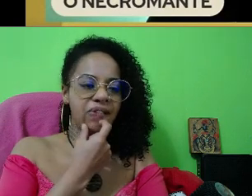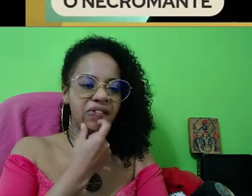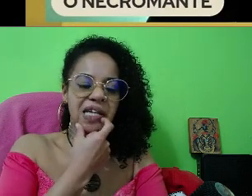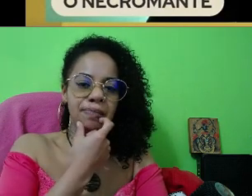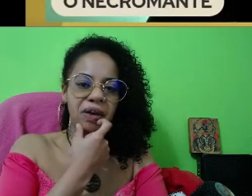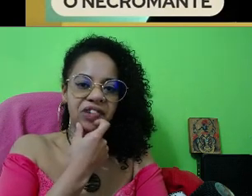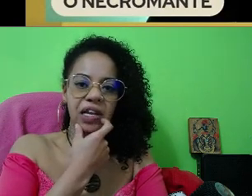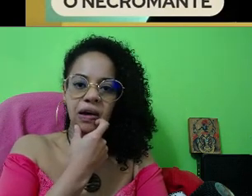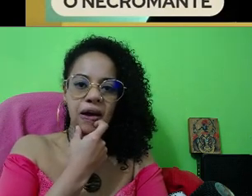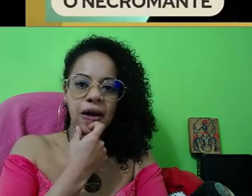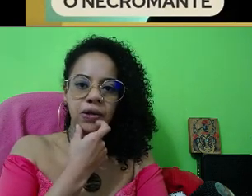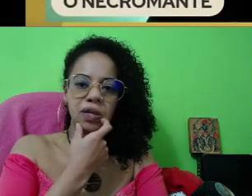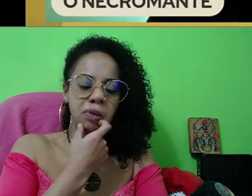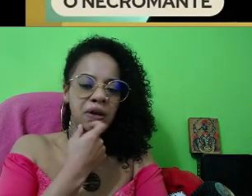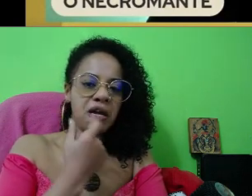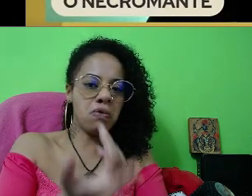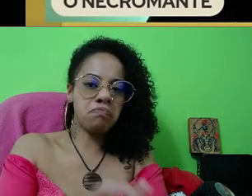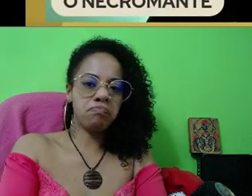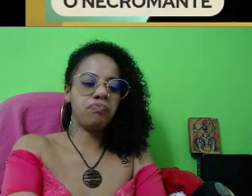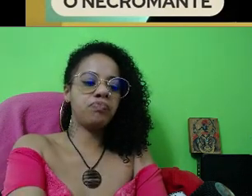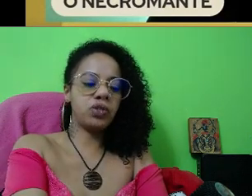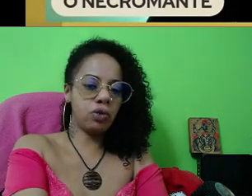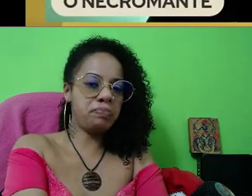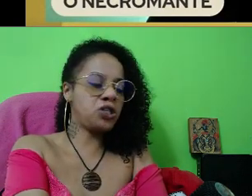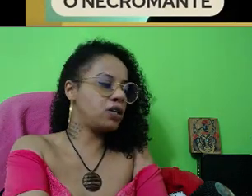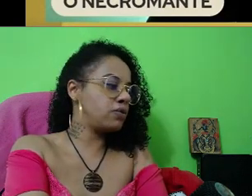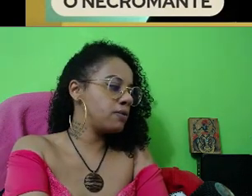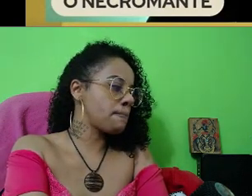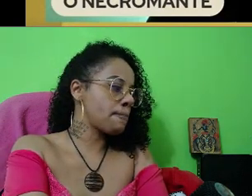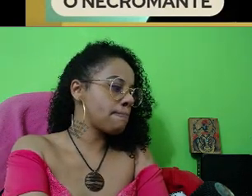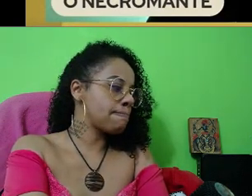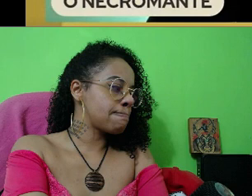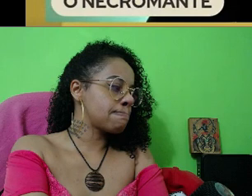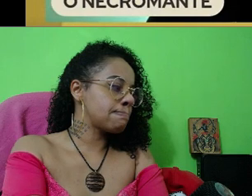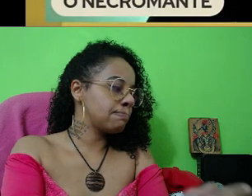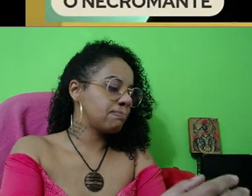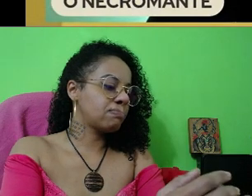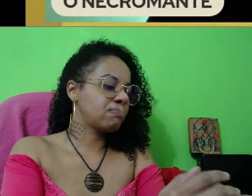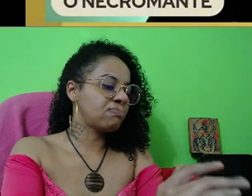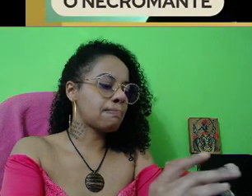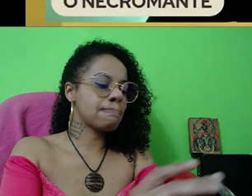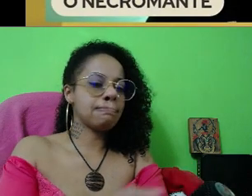foi essa minha fala não tem problema nenhum estou repetindo